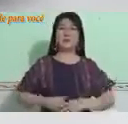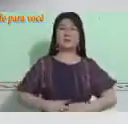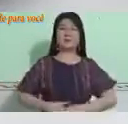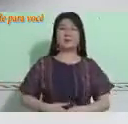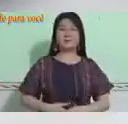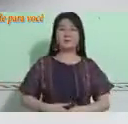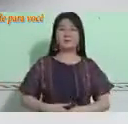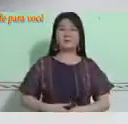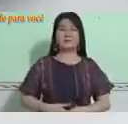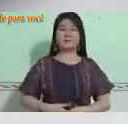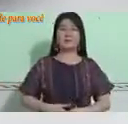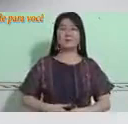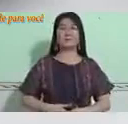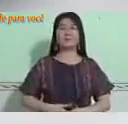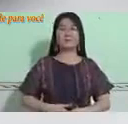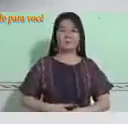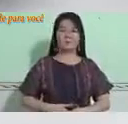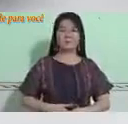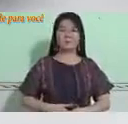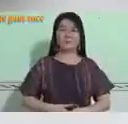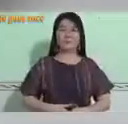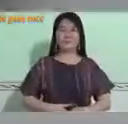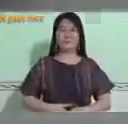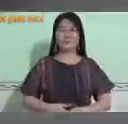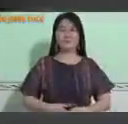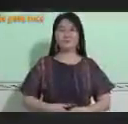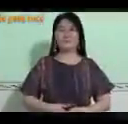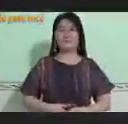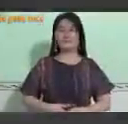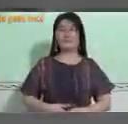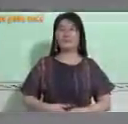INTESTINODEMORCRCADE 3 a 5 dias para voltar a funcionar.